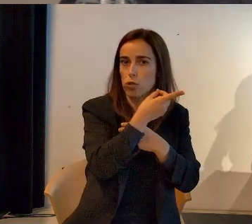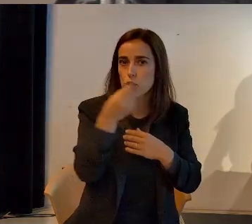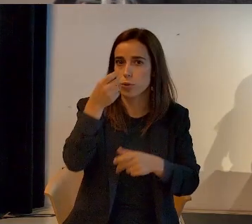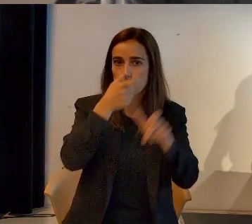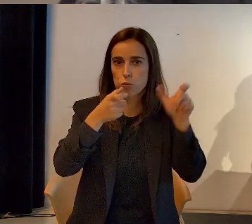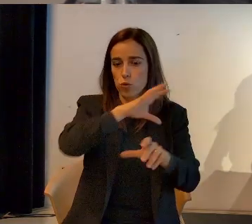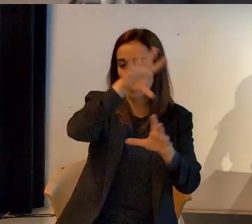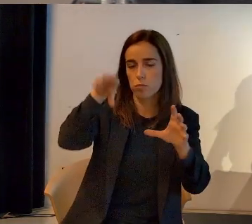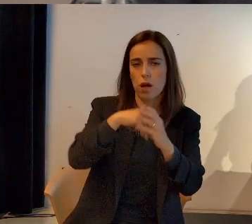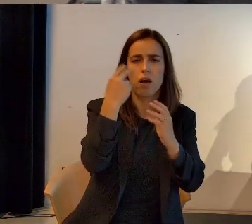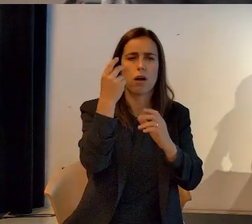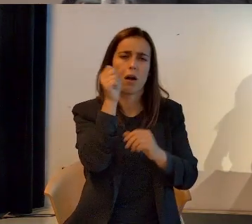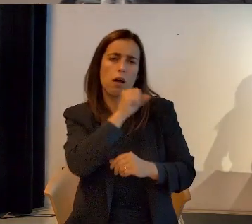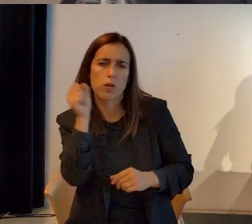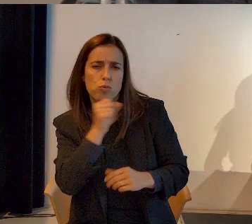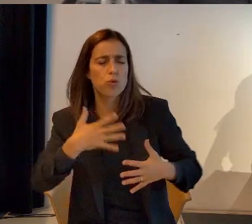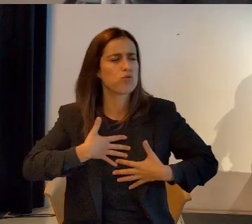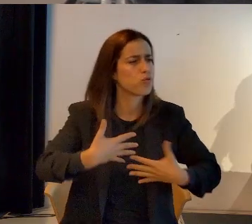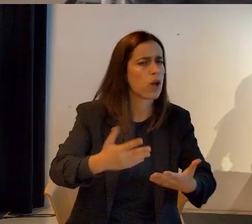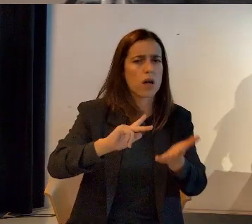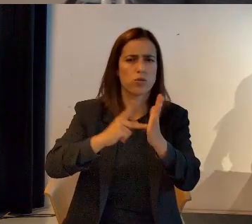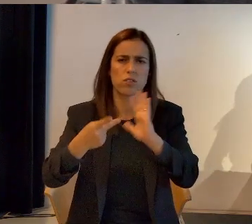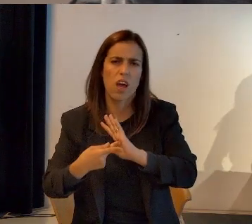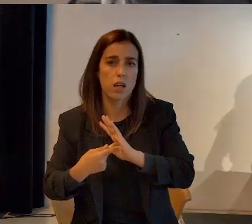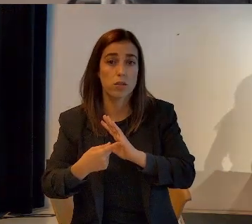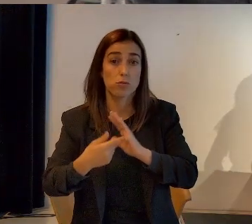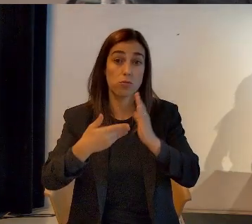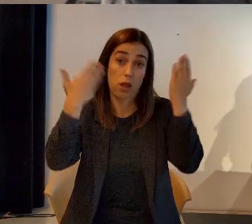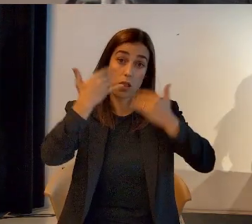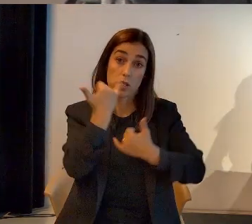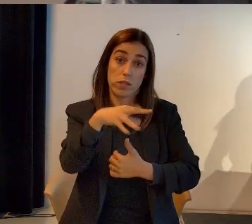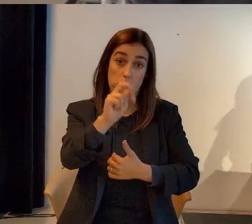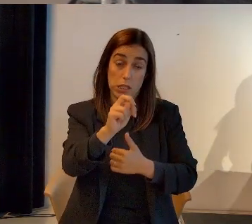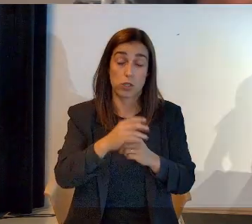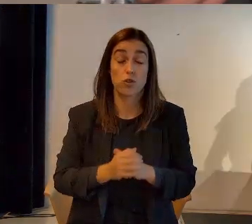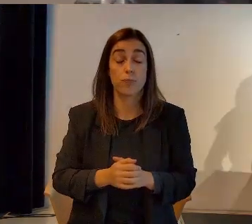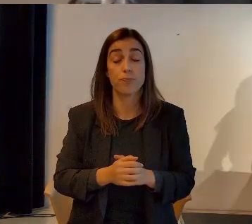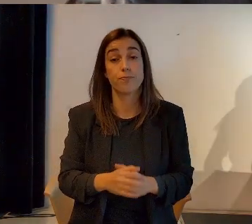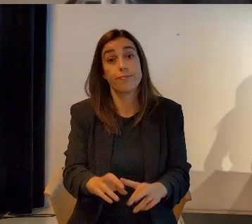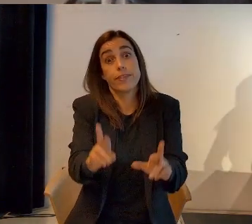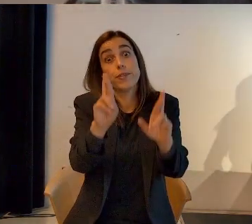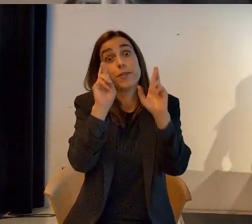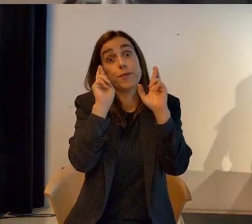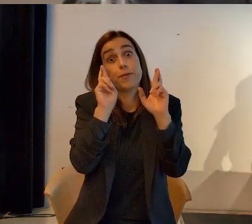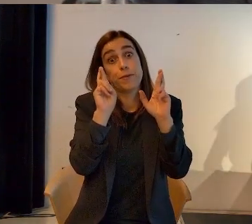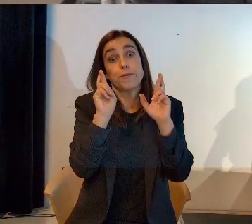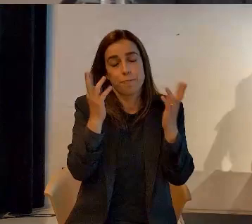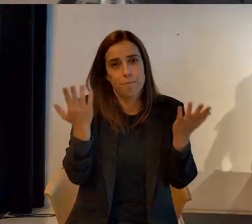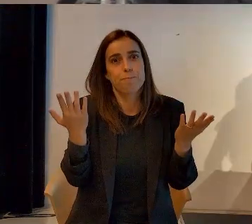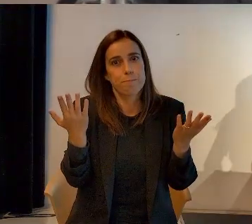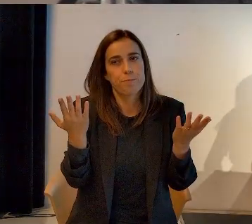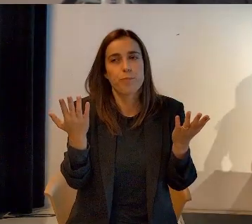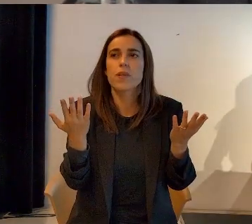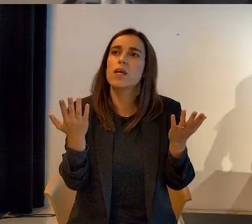estarão envolvidas, entre artistas, voluntários, técnicos, portanto, durante estes 23 dias. Esperamos, tendo em conta, logicamente, não temos